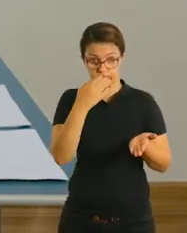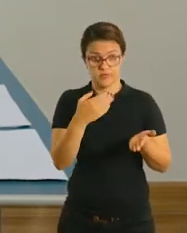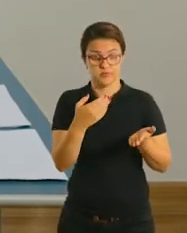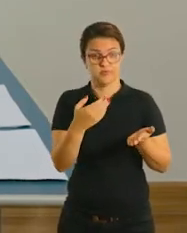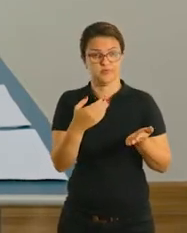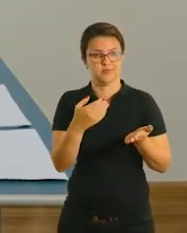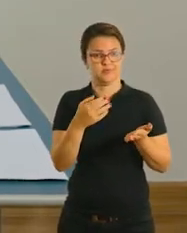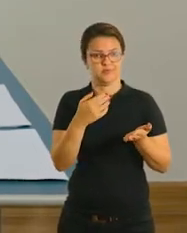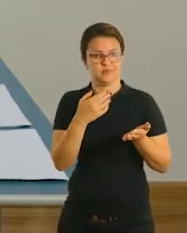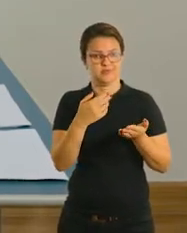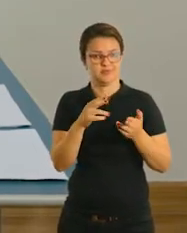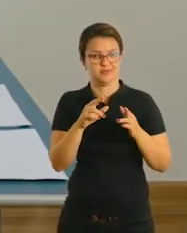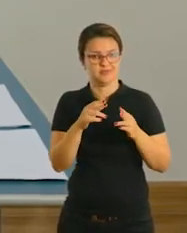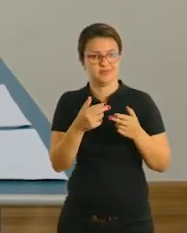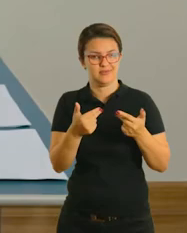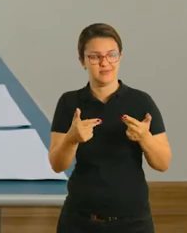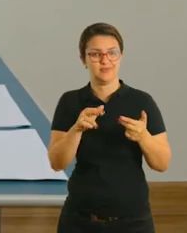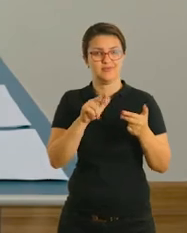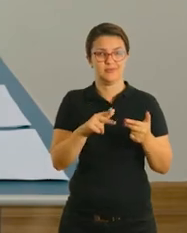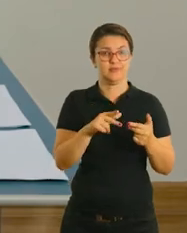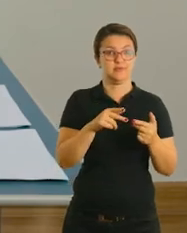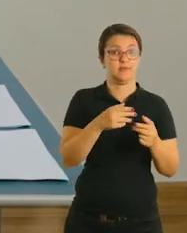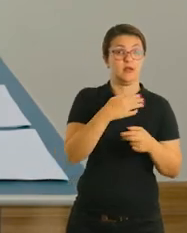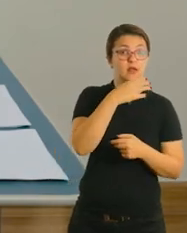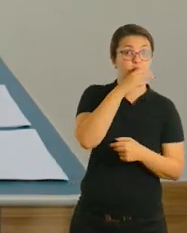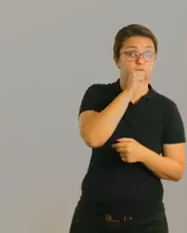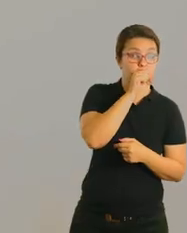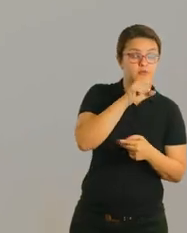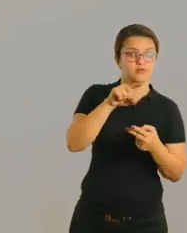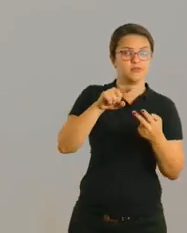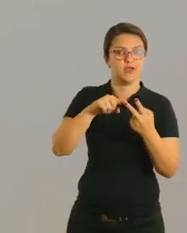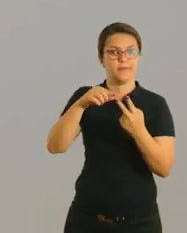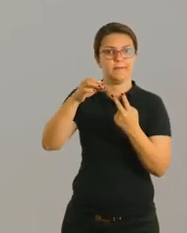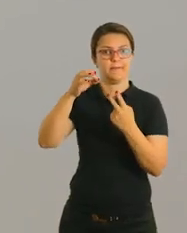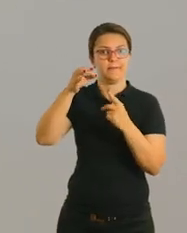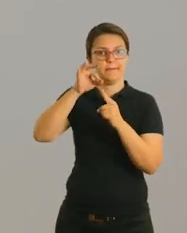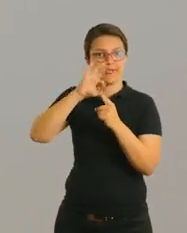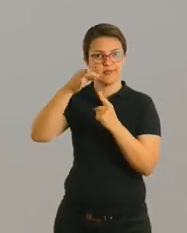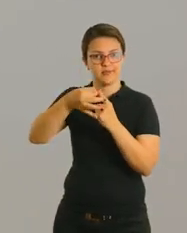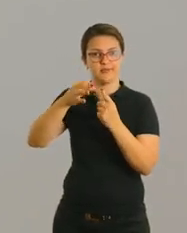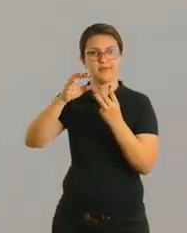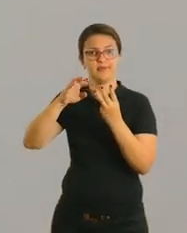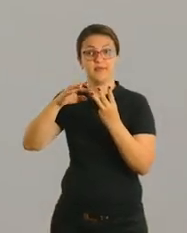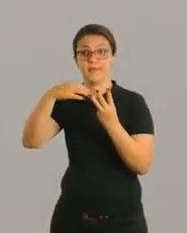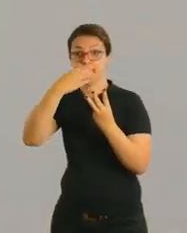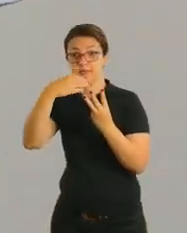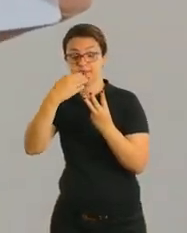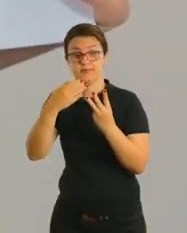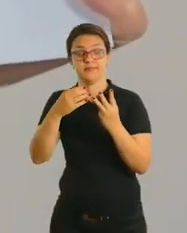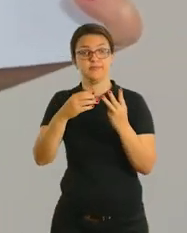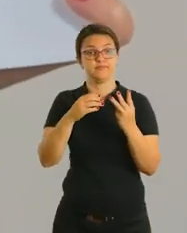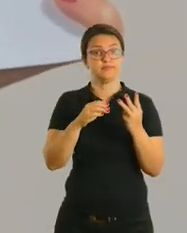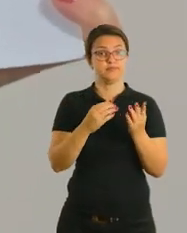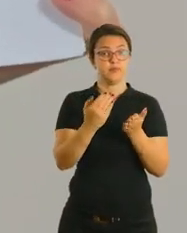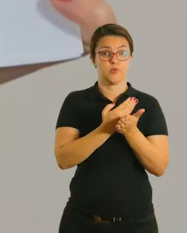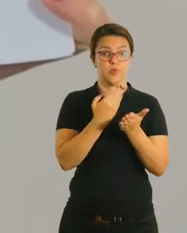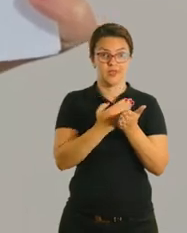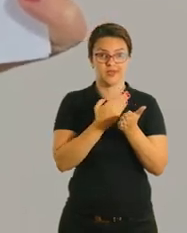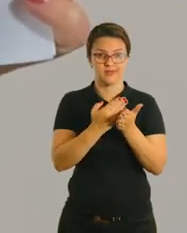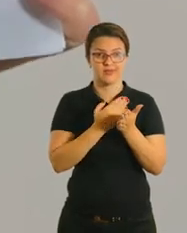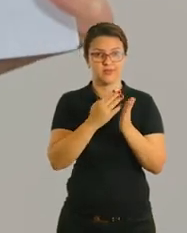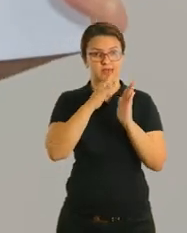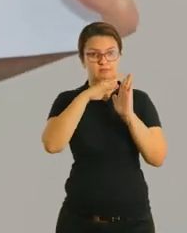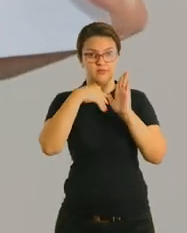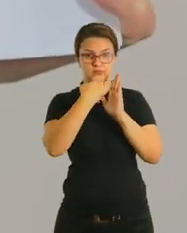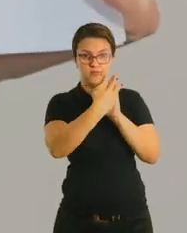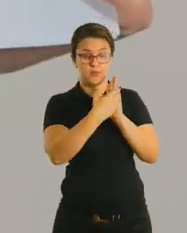mesa: laranja, banana e maçã. E vocês vão colocar no caderno